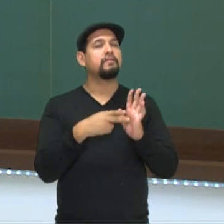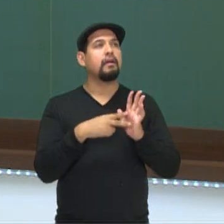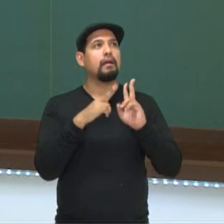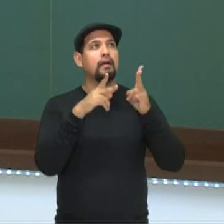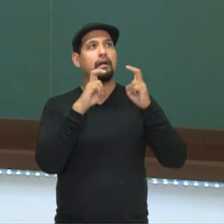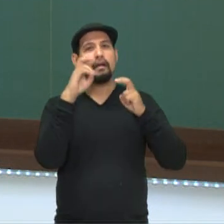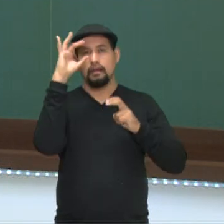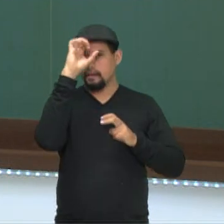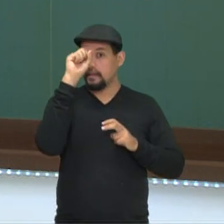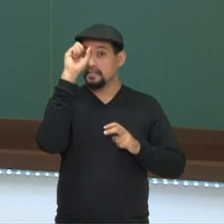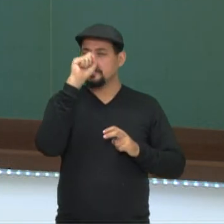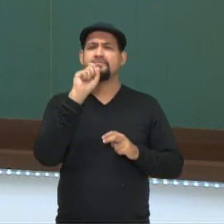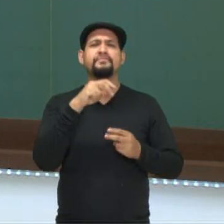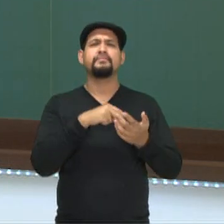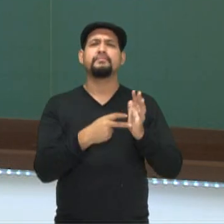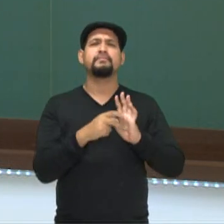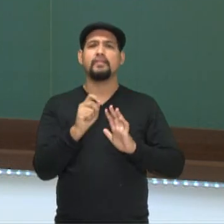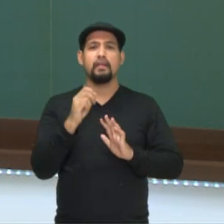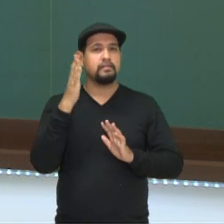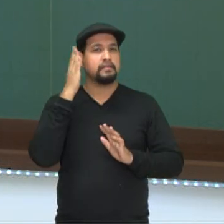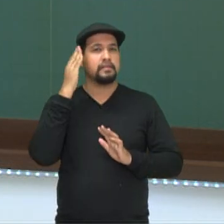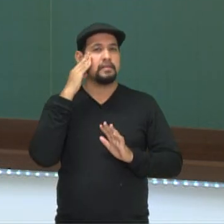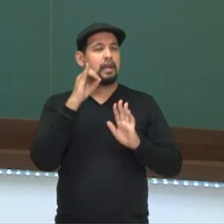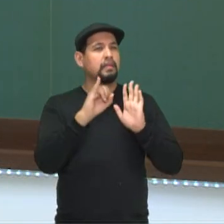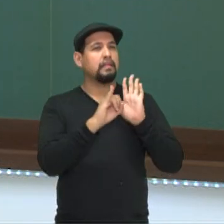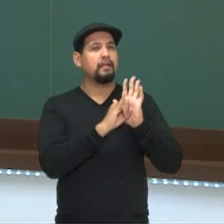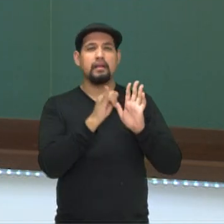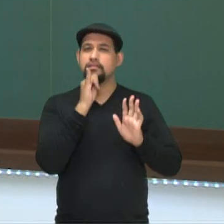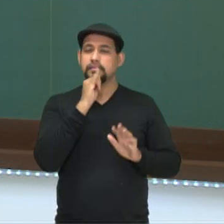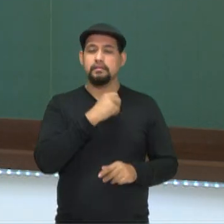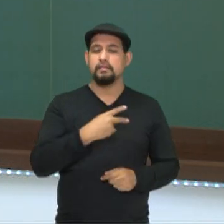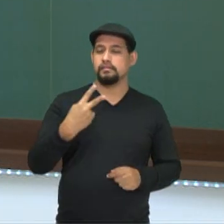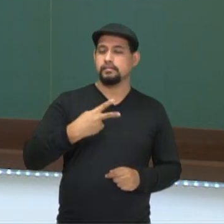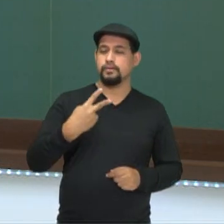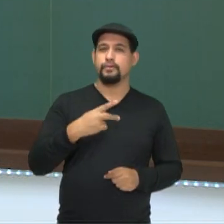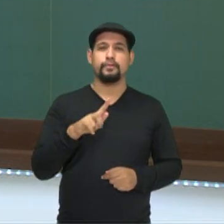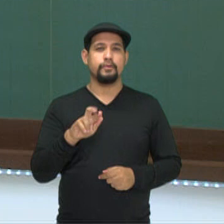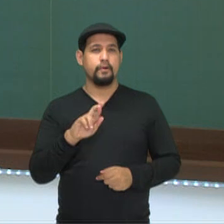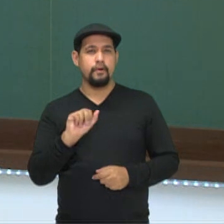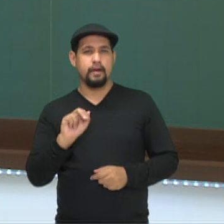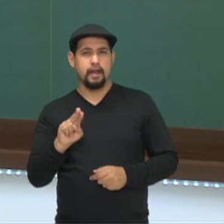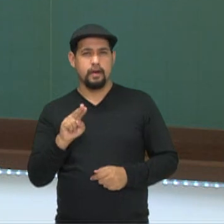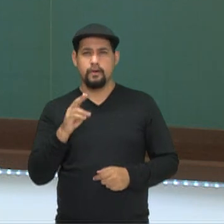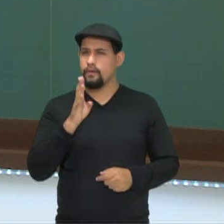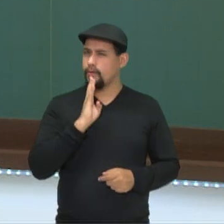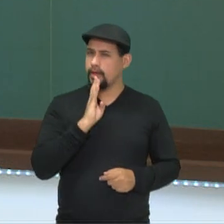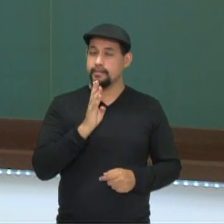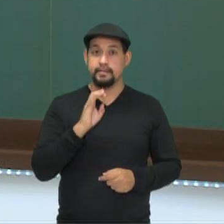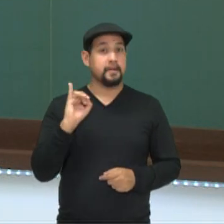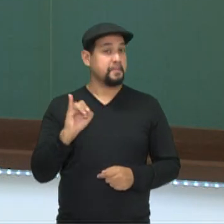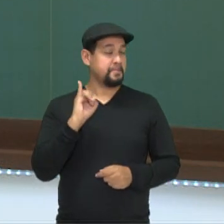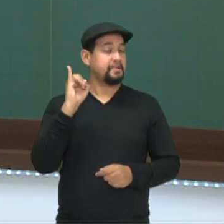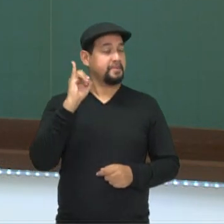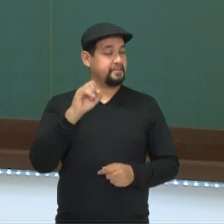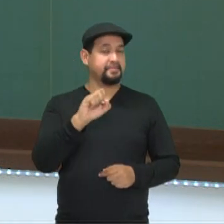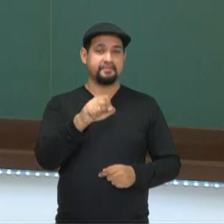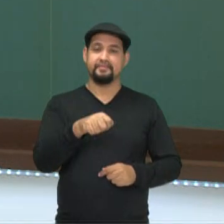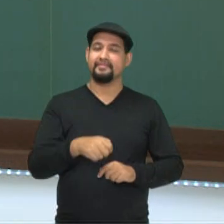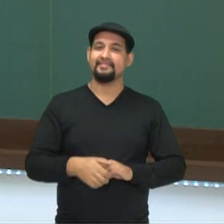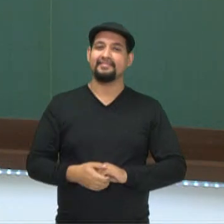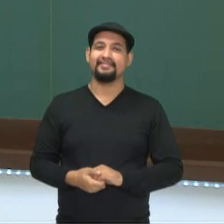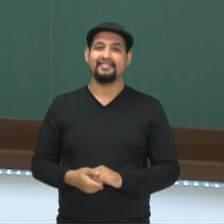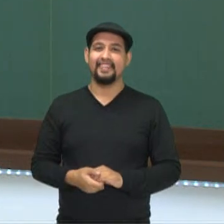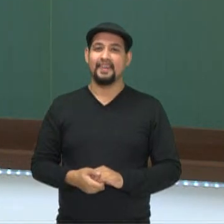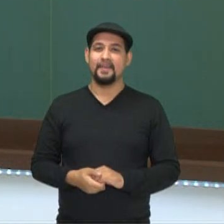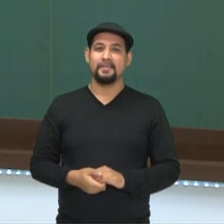é? Você sabe identificar quando uma equação é do segundo grau? Duas perguntas bem importantes aí, hein?